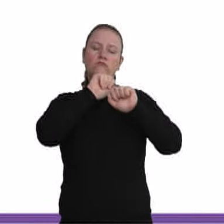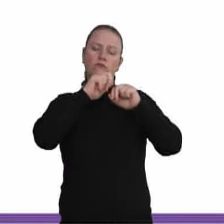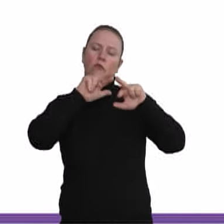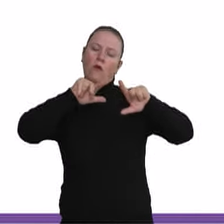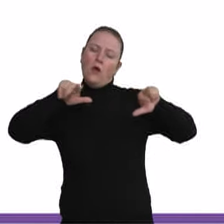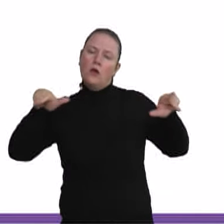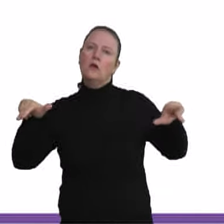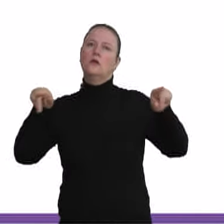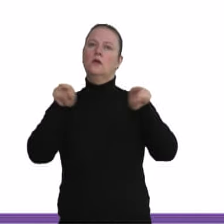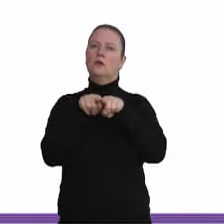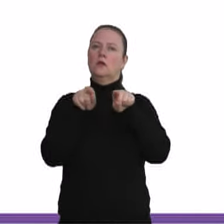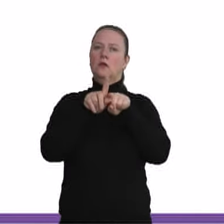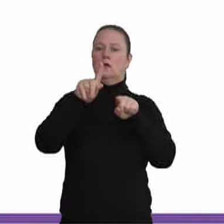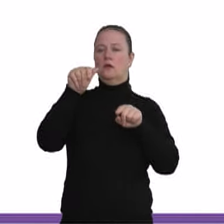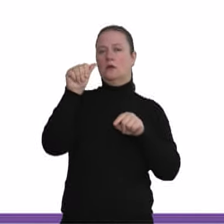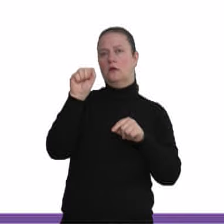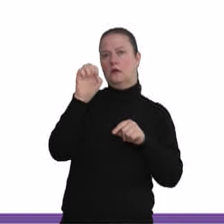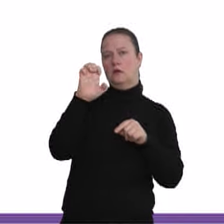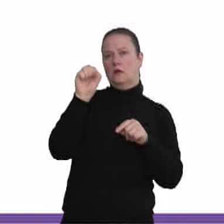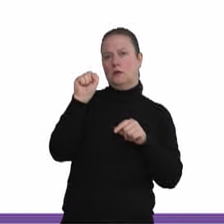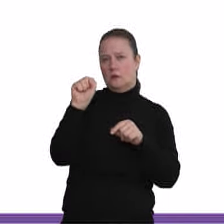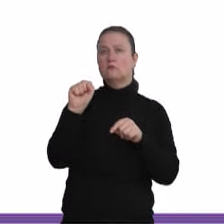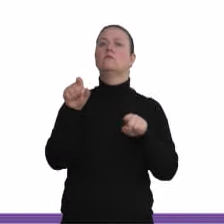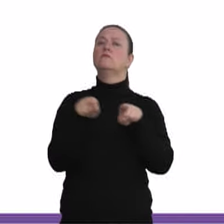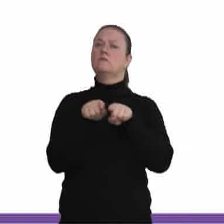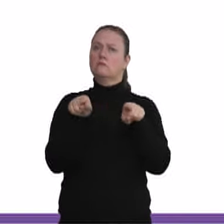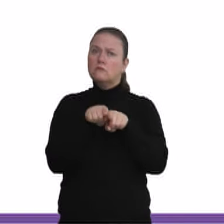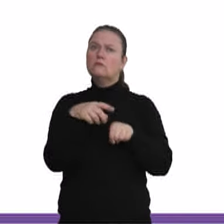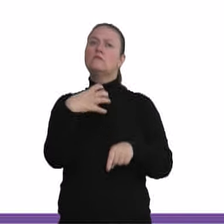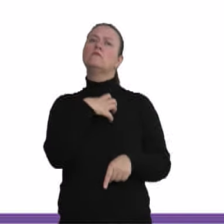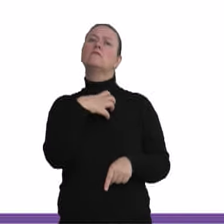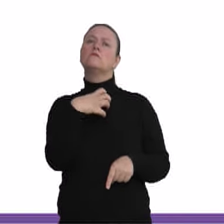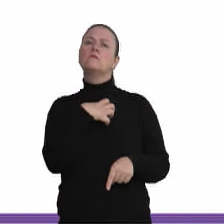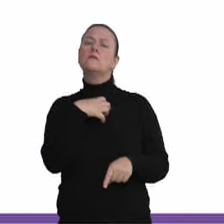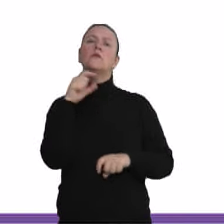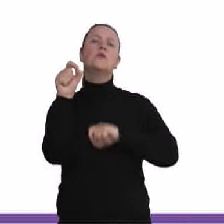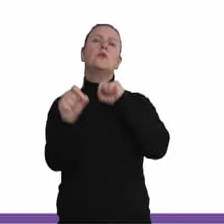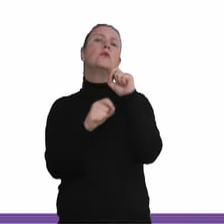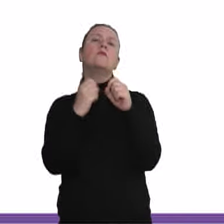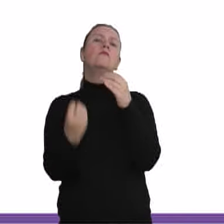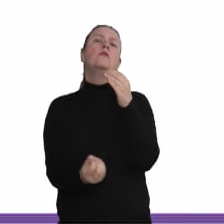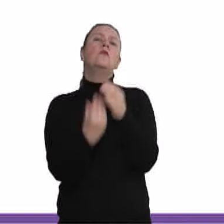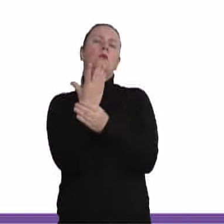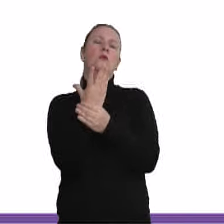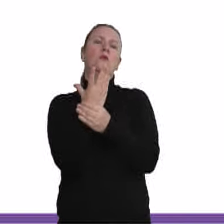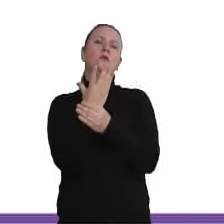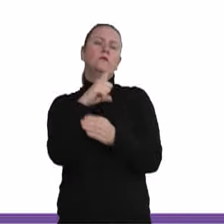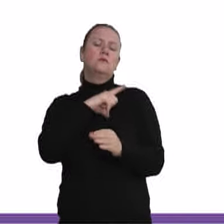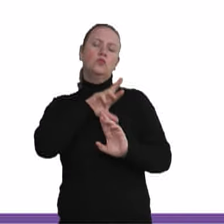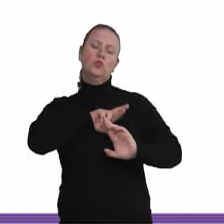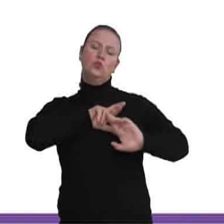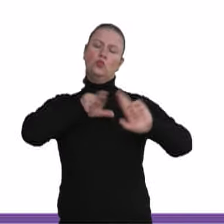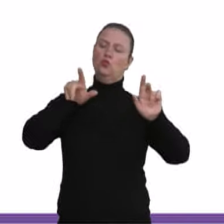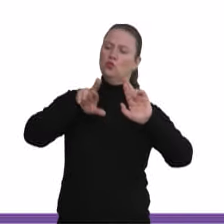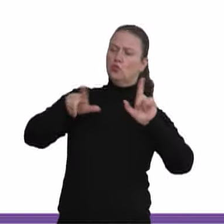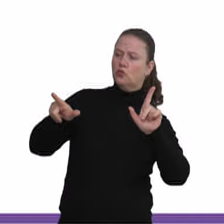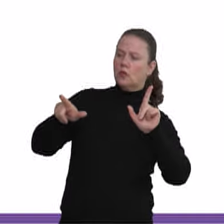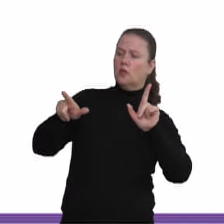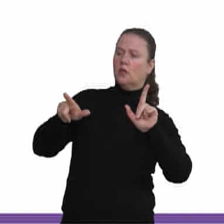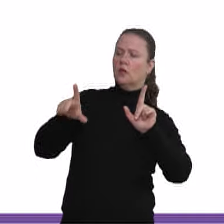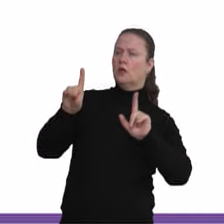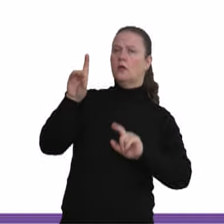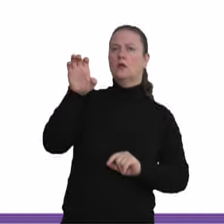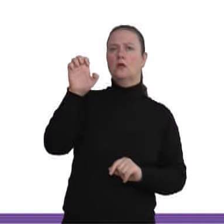então de fluidos, ok? Então assim, dessa forma, a convecção é formada quando há diferença de densidade entre as